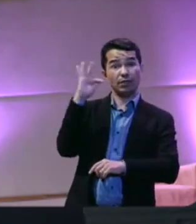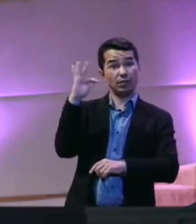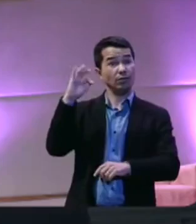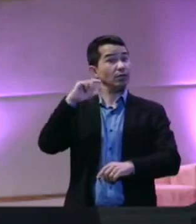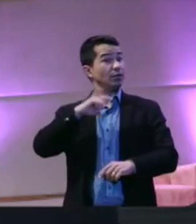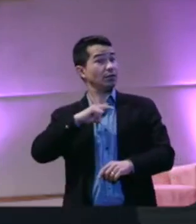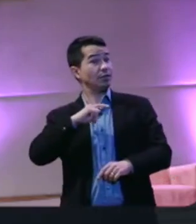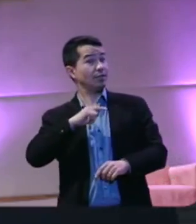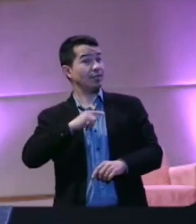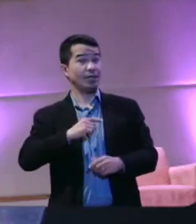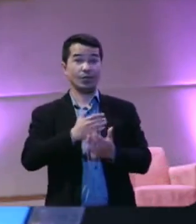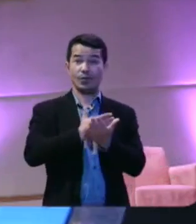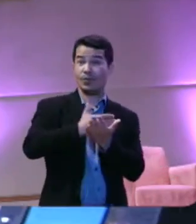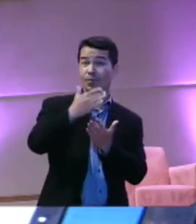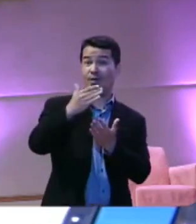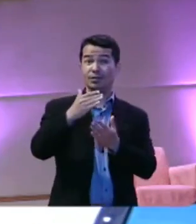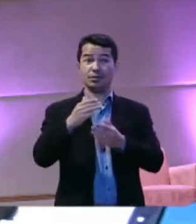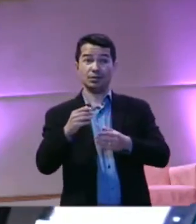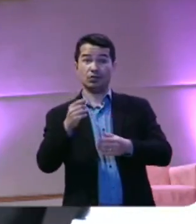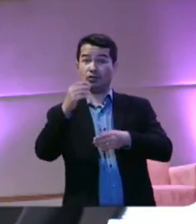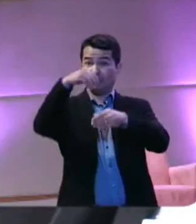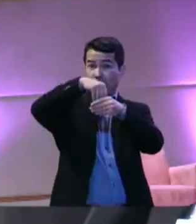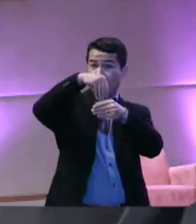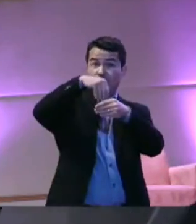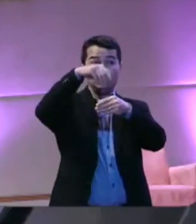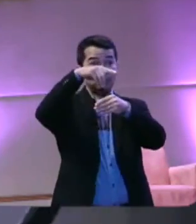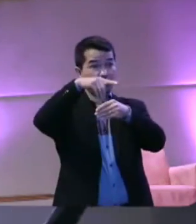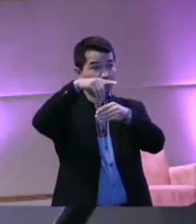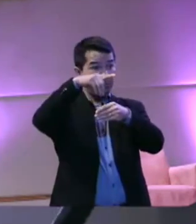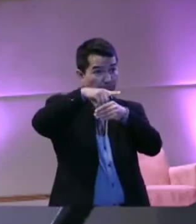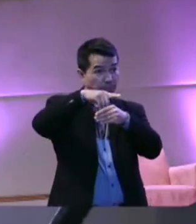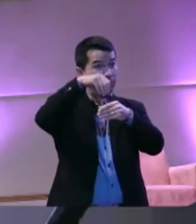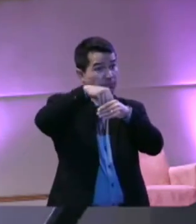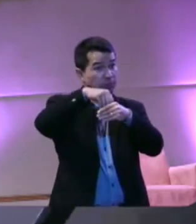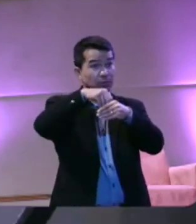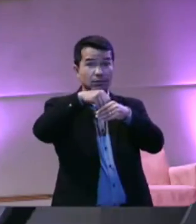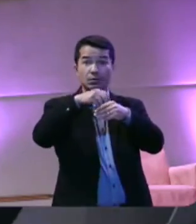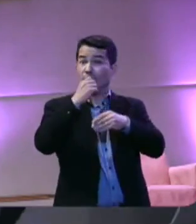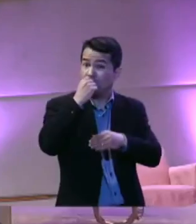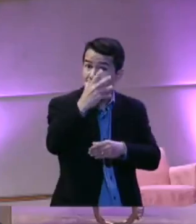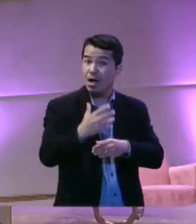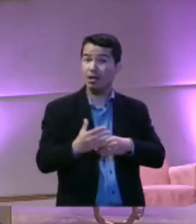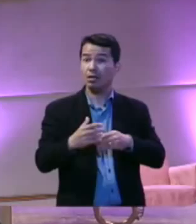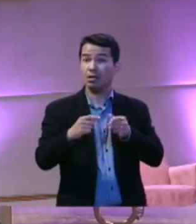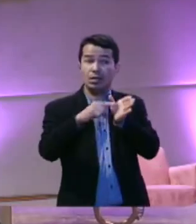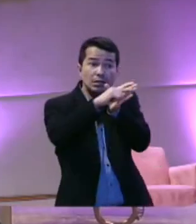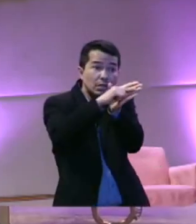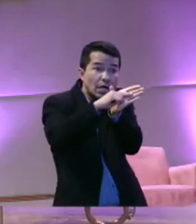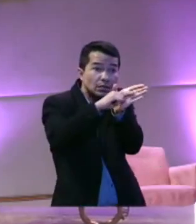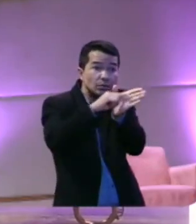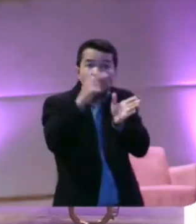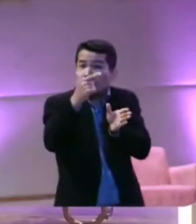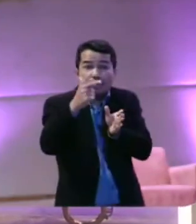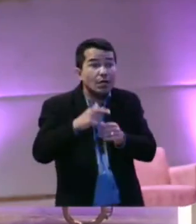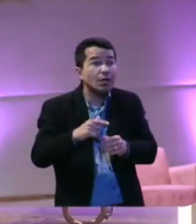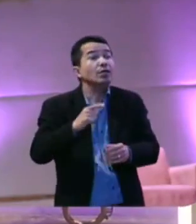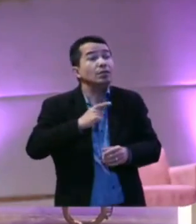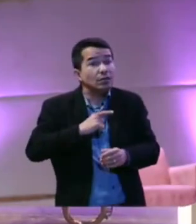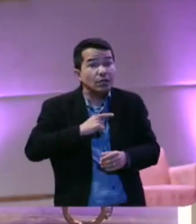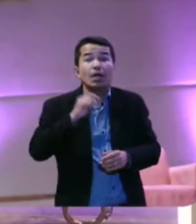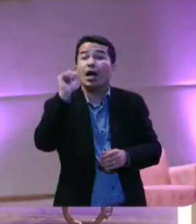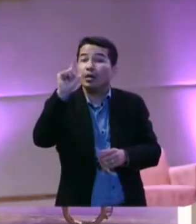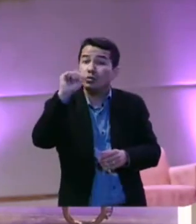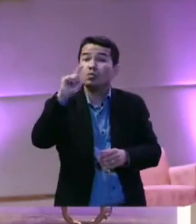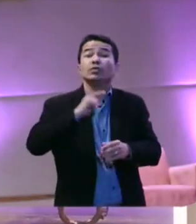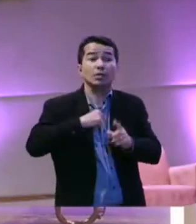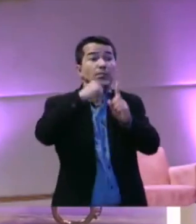preocupado com a ausência do pastor Pascoal, e ele tendo que cuidar. Queridos, toda a provisão que a gente precisa virá com o tempo